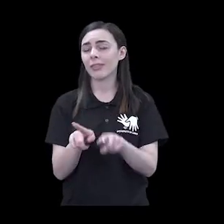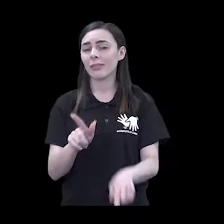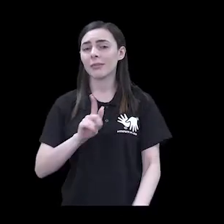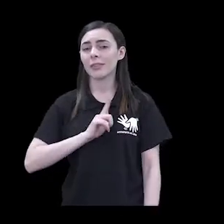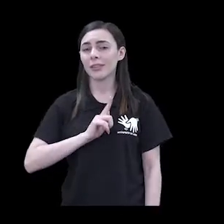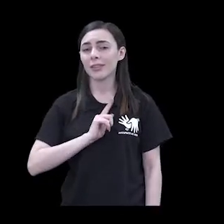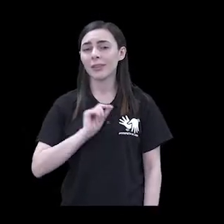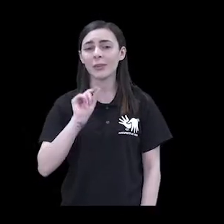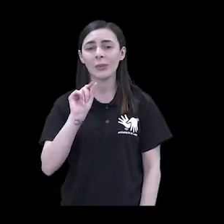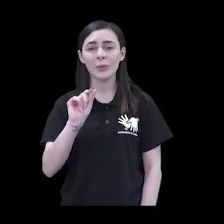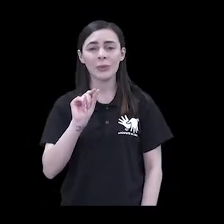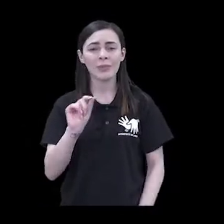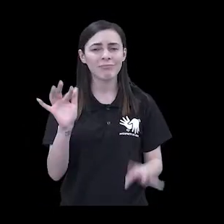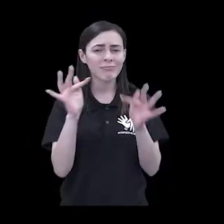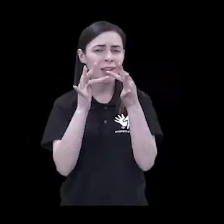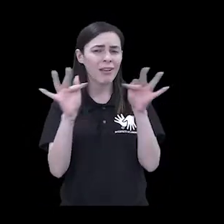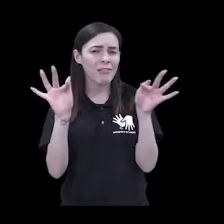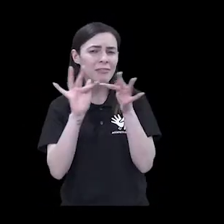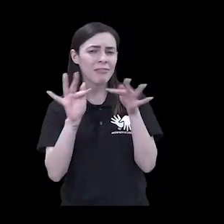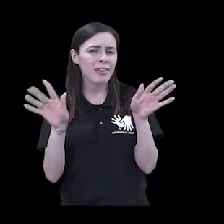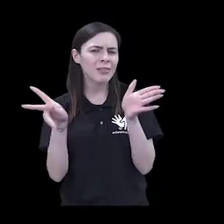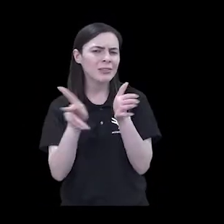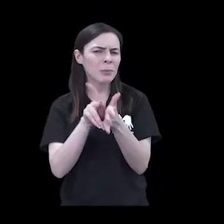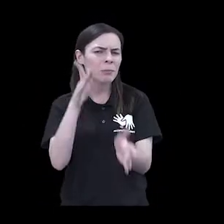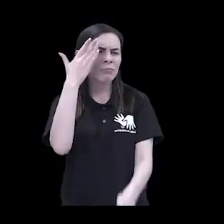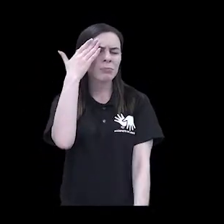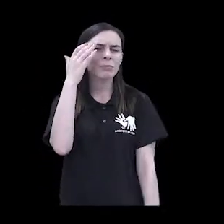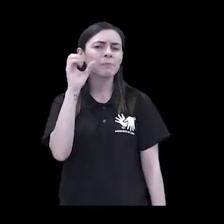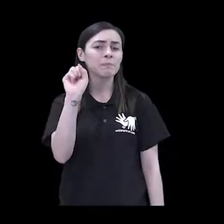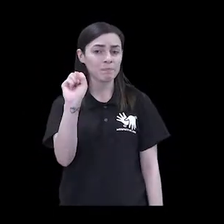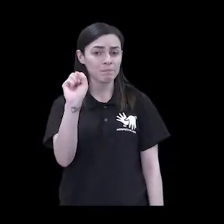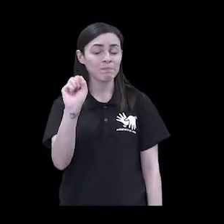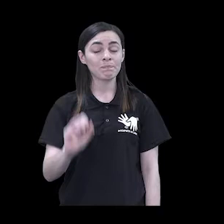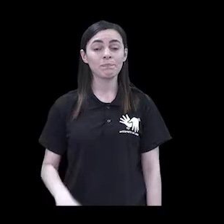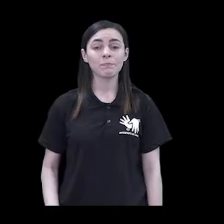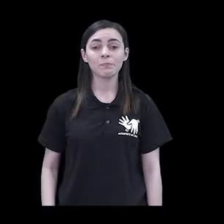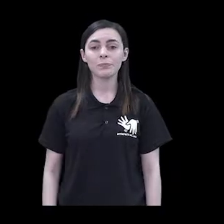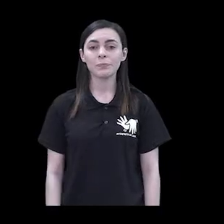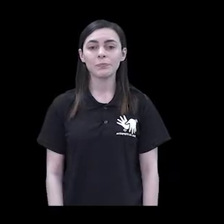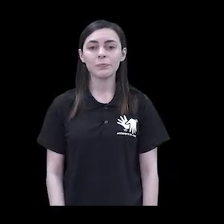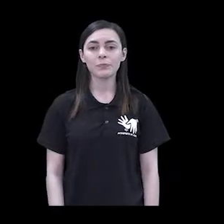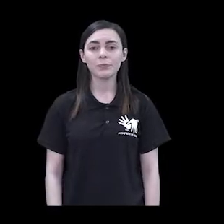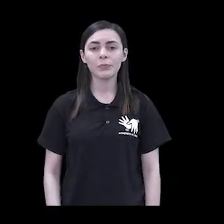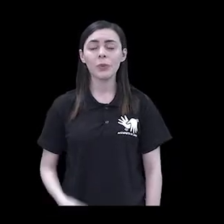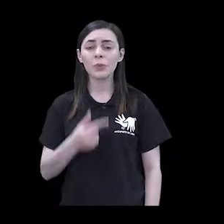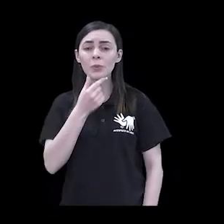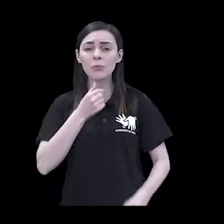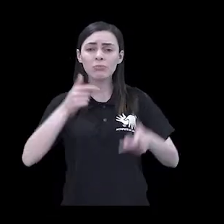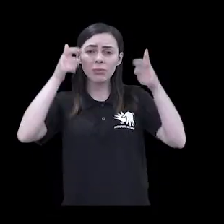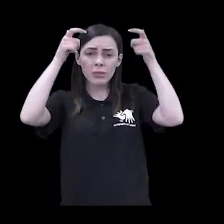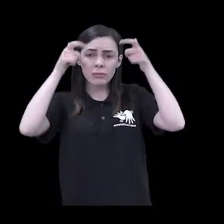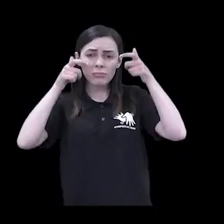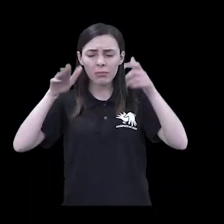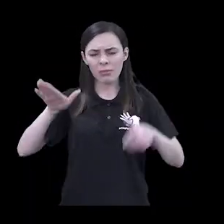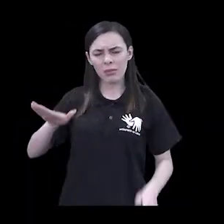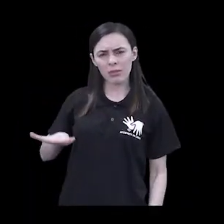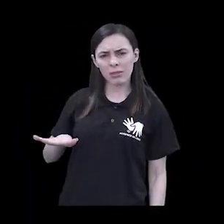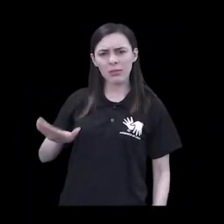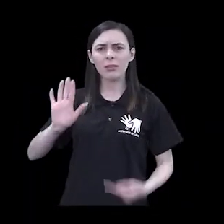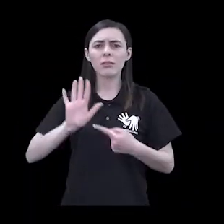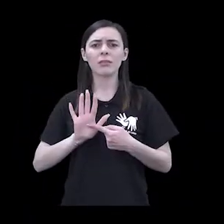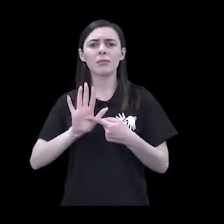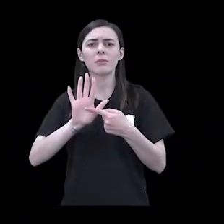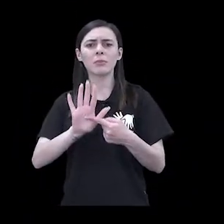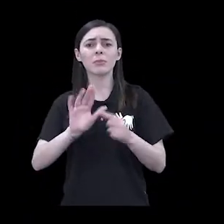ele tem muitas frases de sabedoria. Então, O Pequeno Príncipe, ele